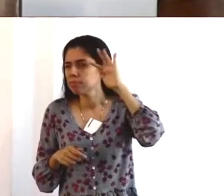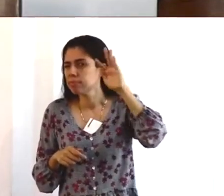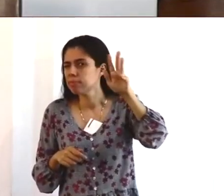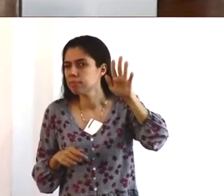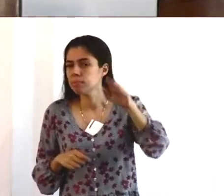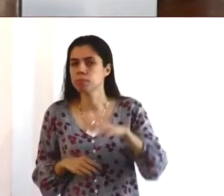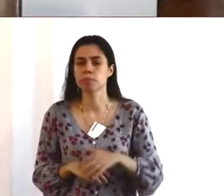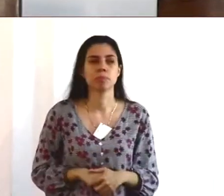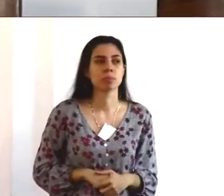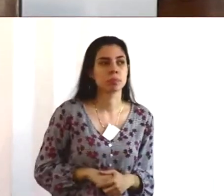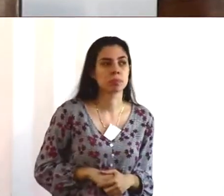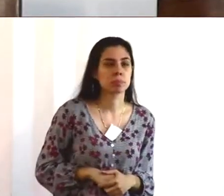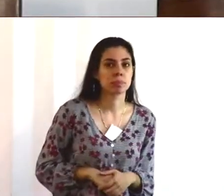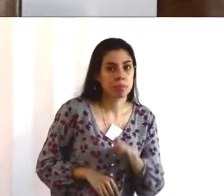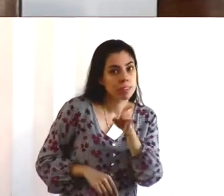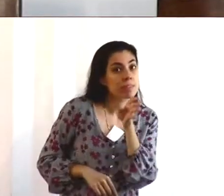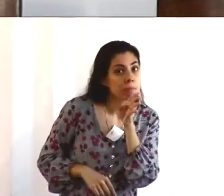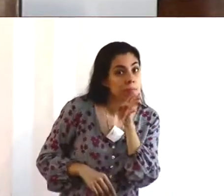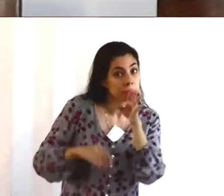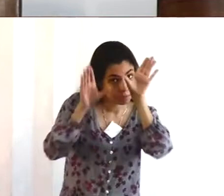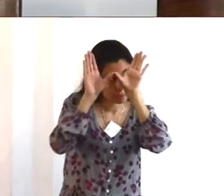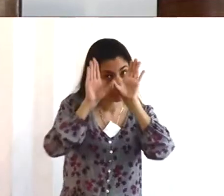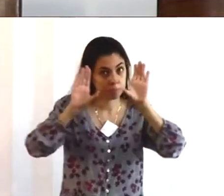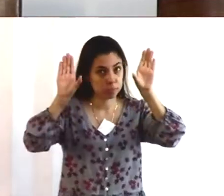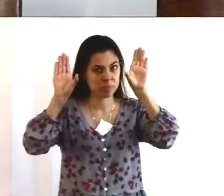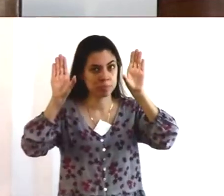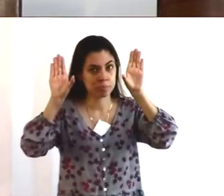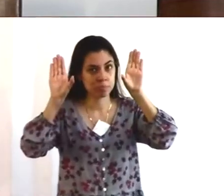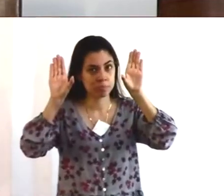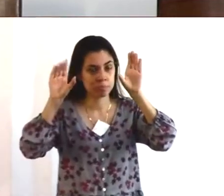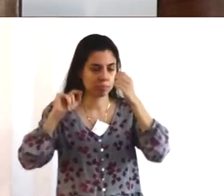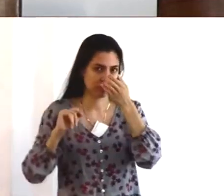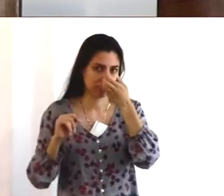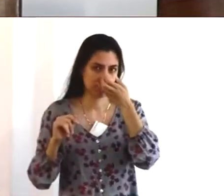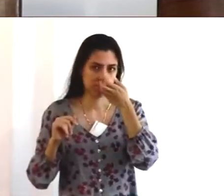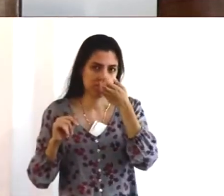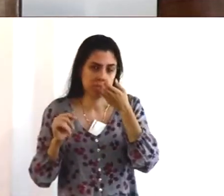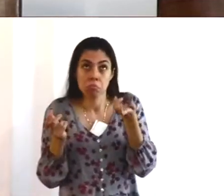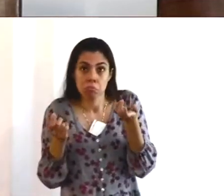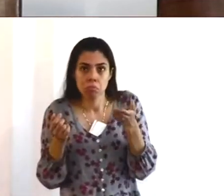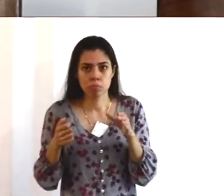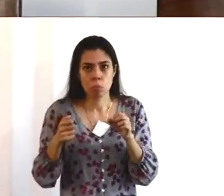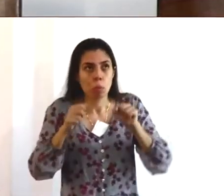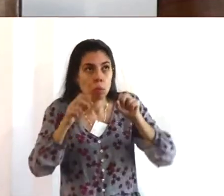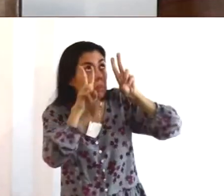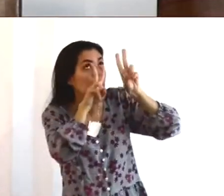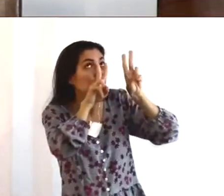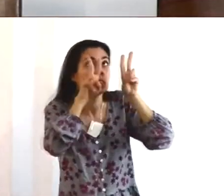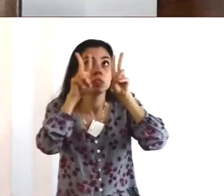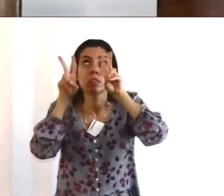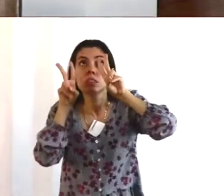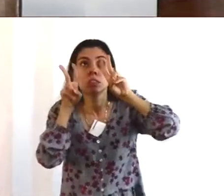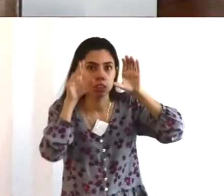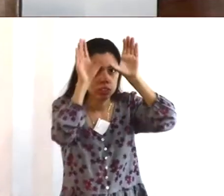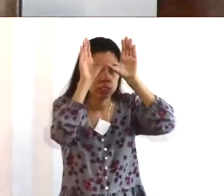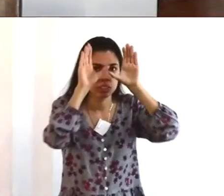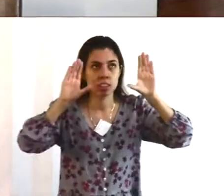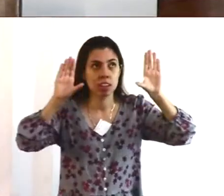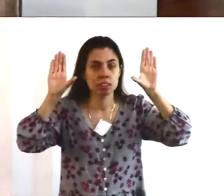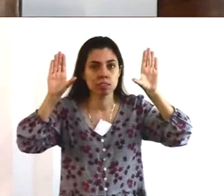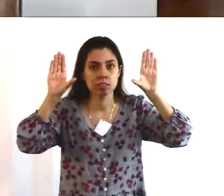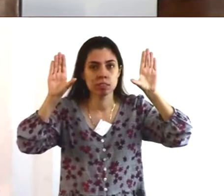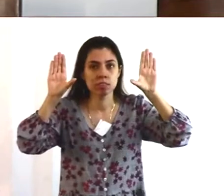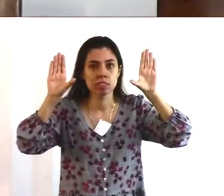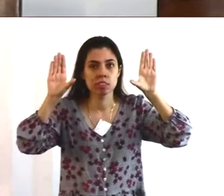Você conhece o céu, e talvez o céu que você conhece é esse que você pinta nos seus desenhos, que é um lugar